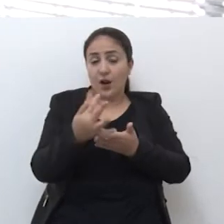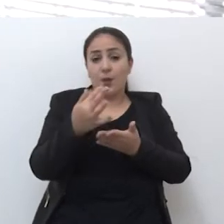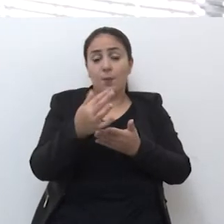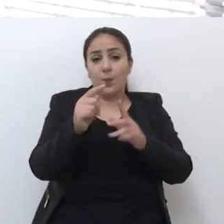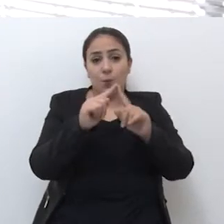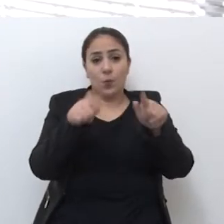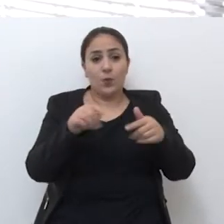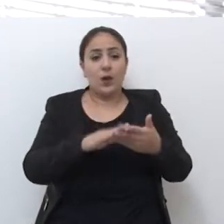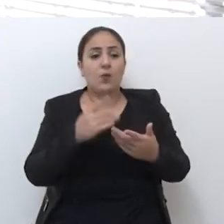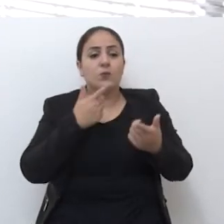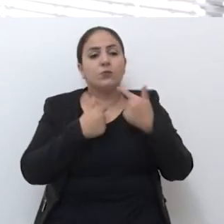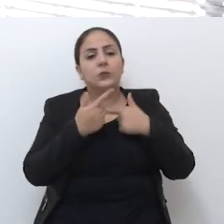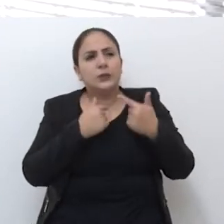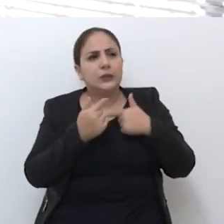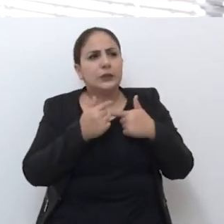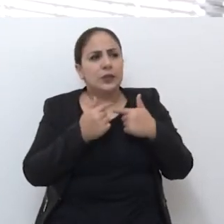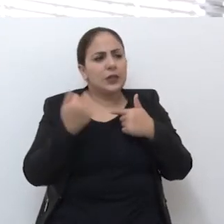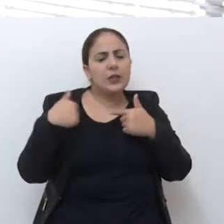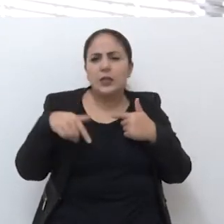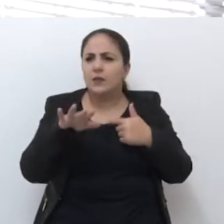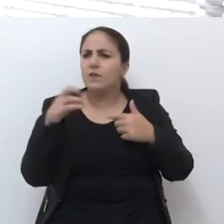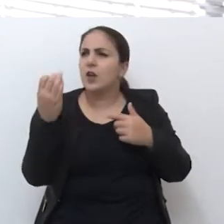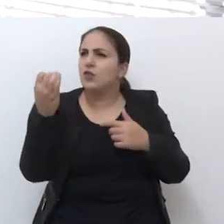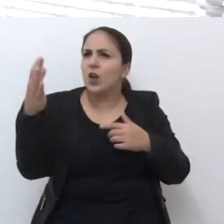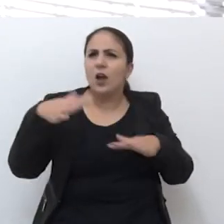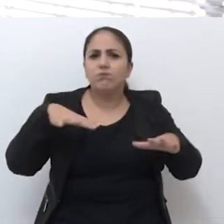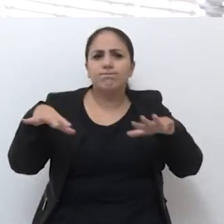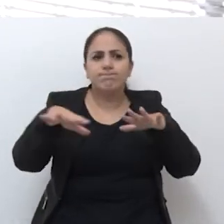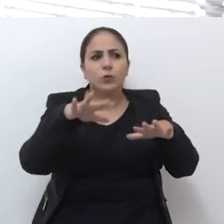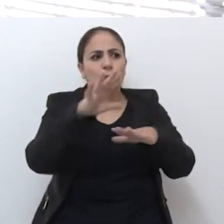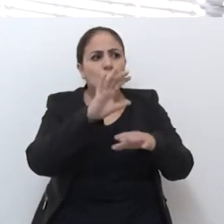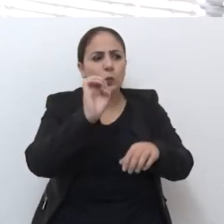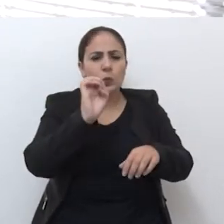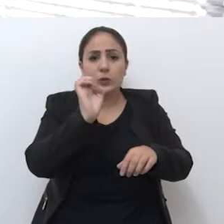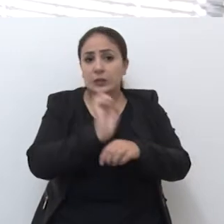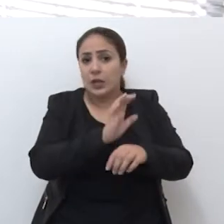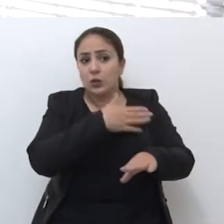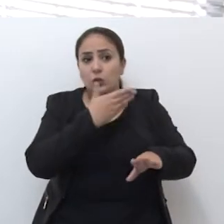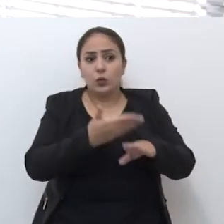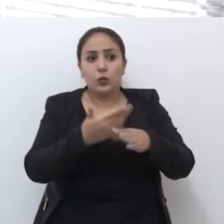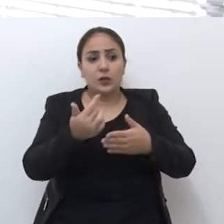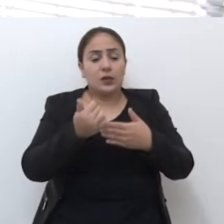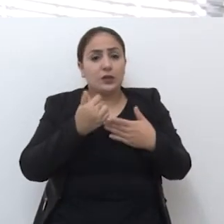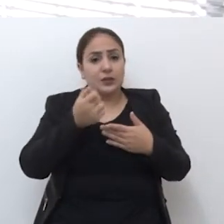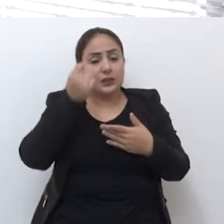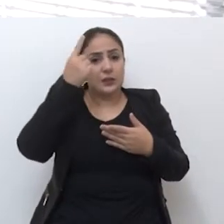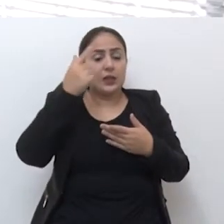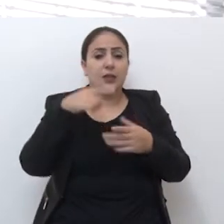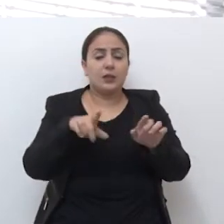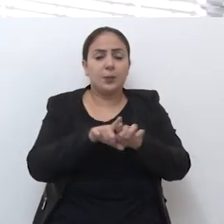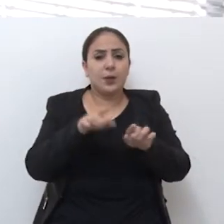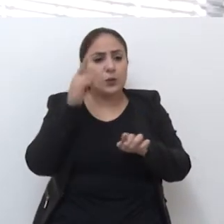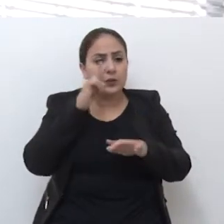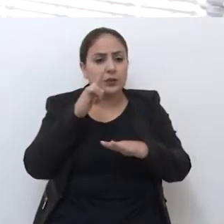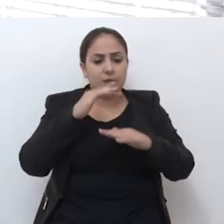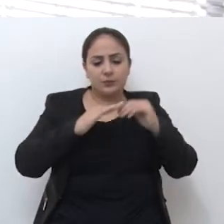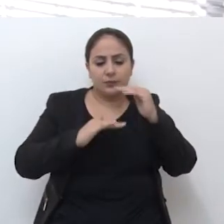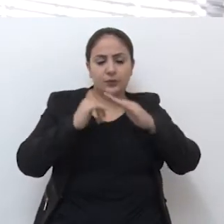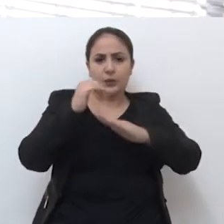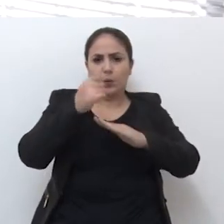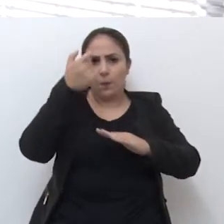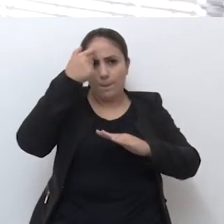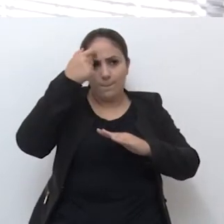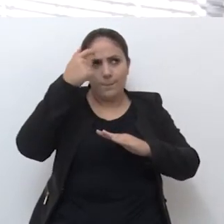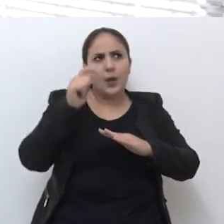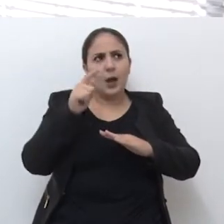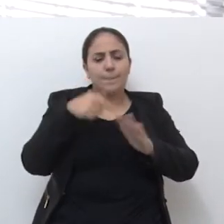pública, né? é uma vontade de sair por aí, viajando o Estado e trazendo ideias e buscando construir consenso